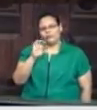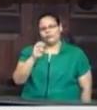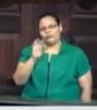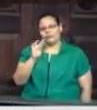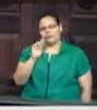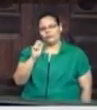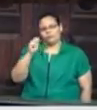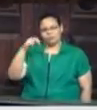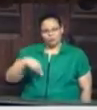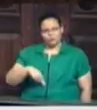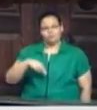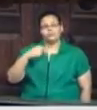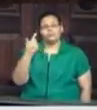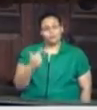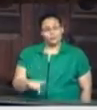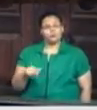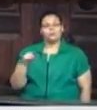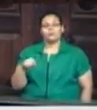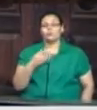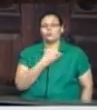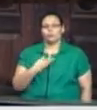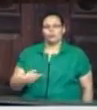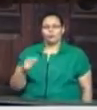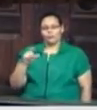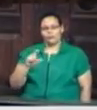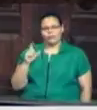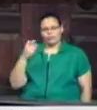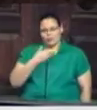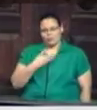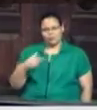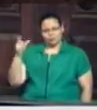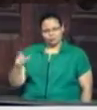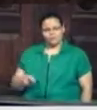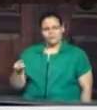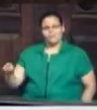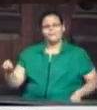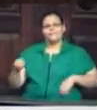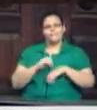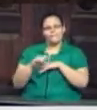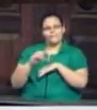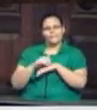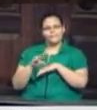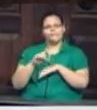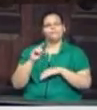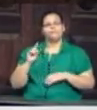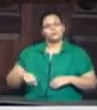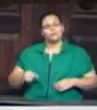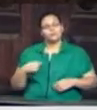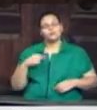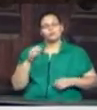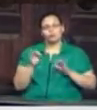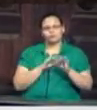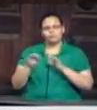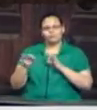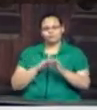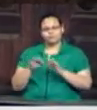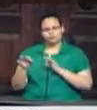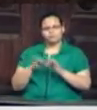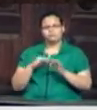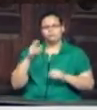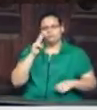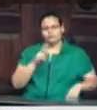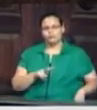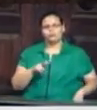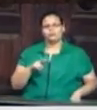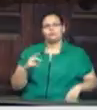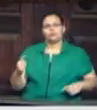Então, mais uma vez, o governo manda para essa casa que tem a obrigação de enterrar esses projetos que se viram